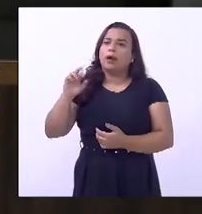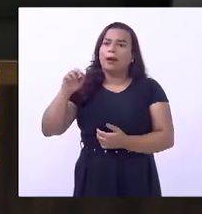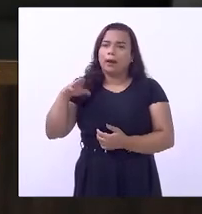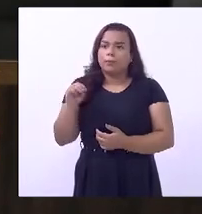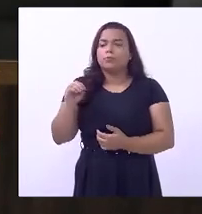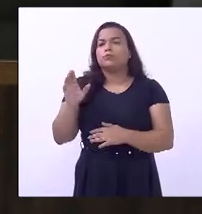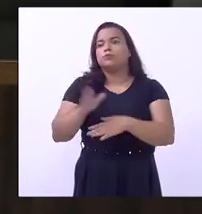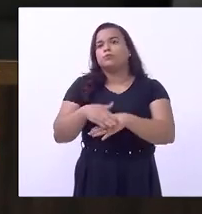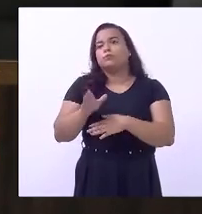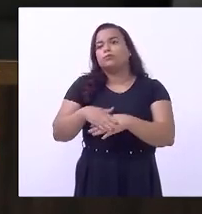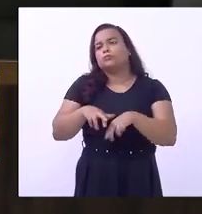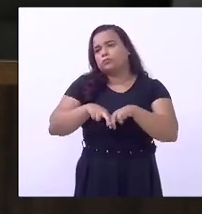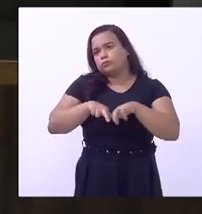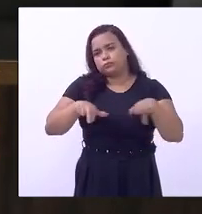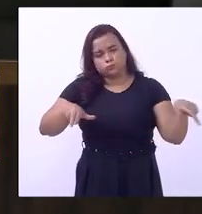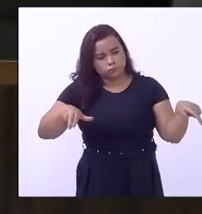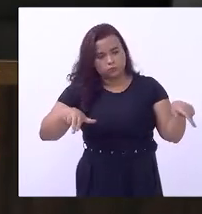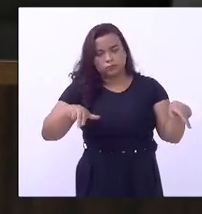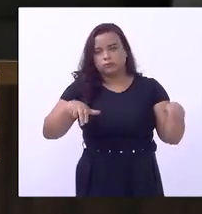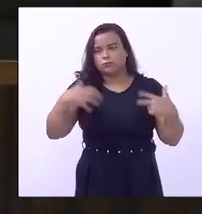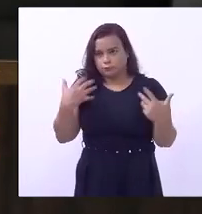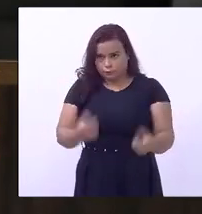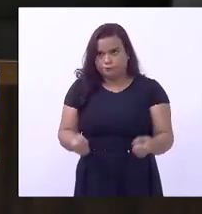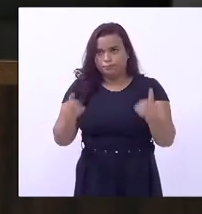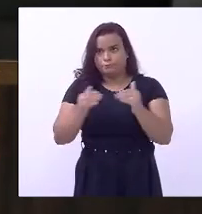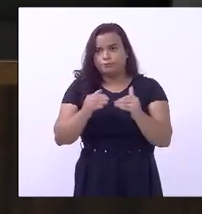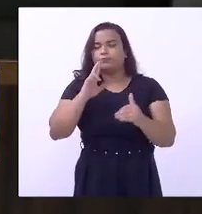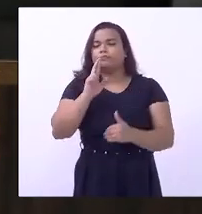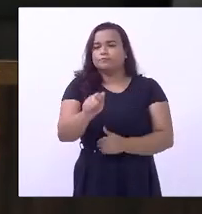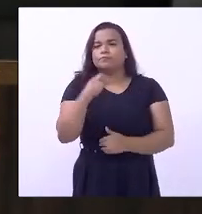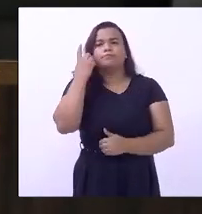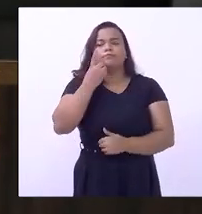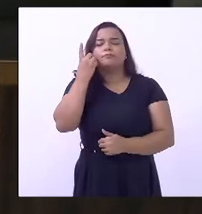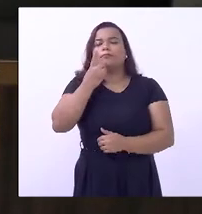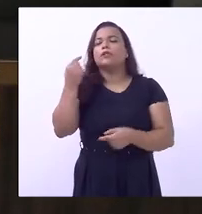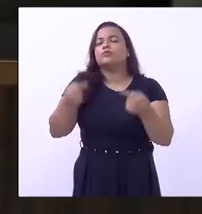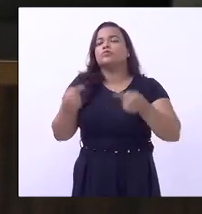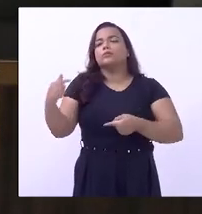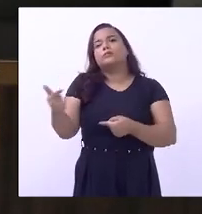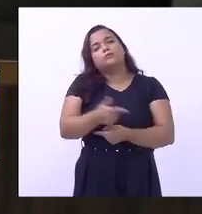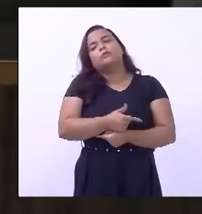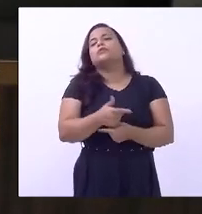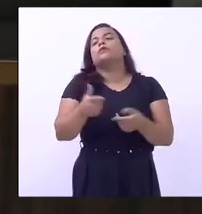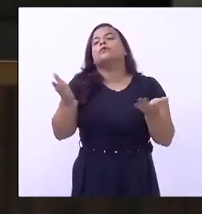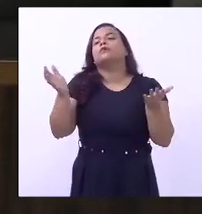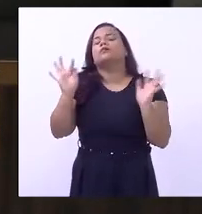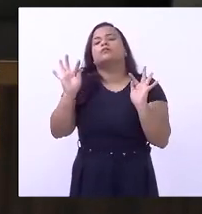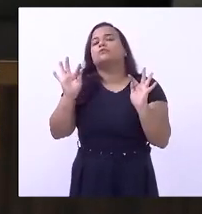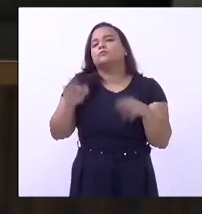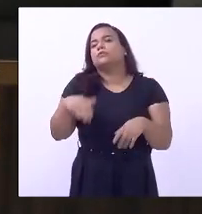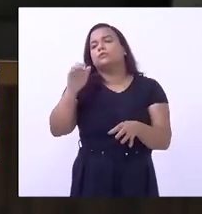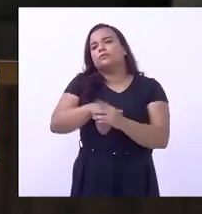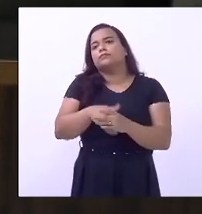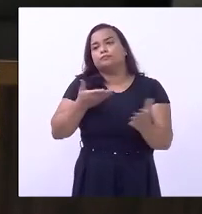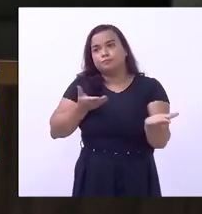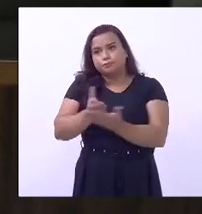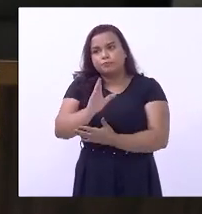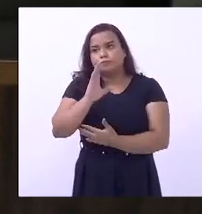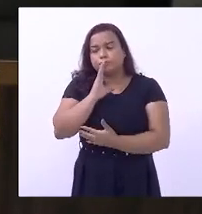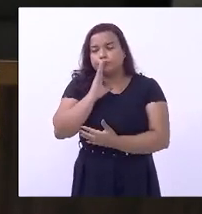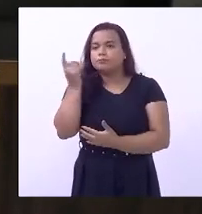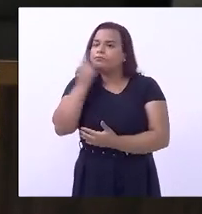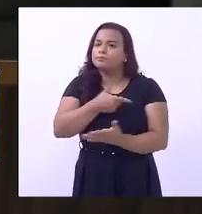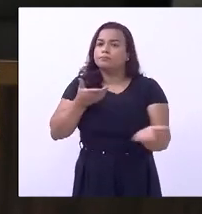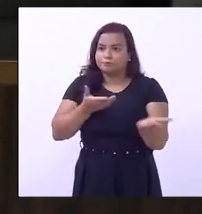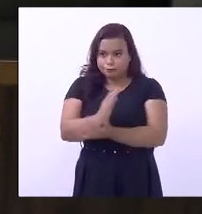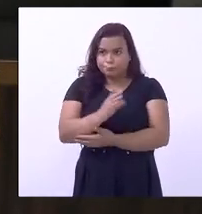Proporções Externas, favorável, relator deputado Rodrigo Amorim. Em discussão, não havendo quem queira discutir, encerrada a discussão, em votação. Senhores que aprovam, permaneçam como estão, aprovado,